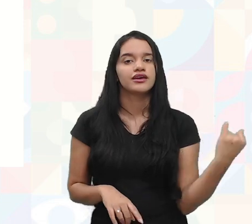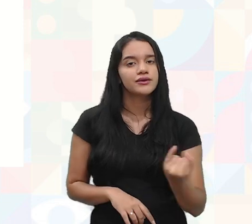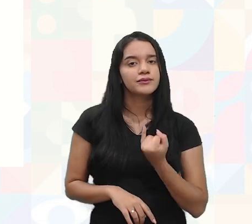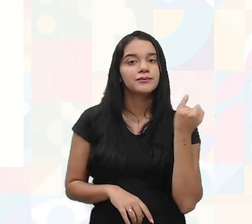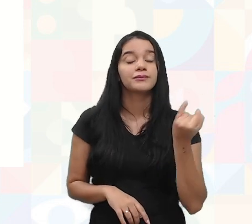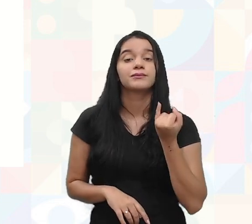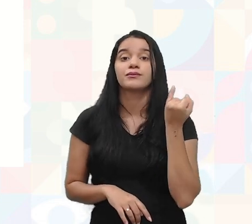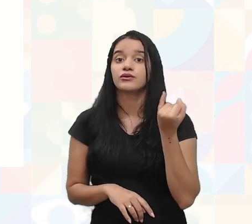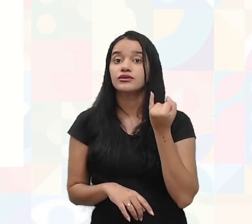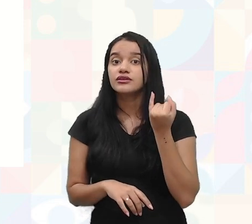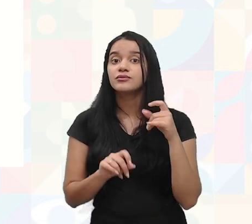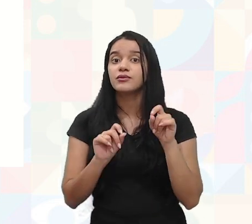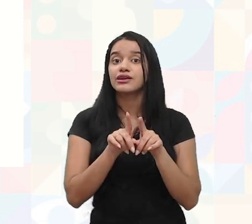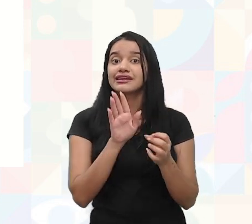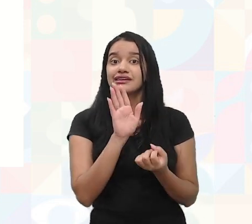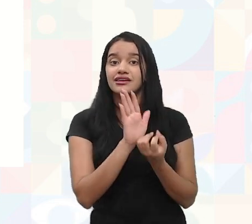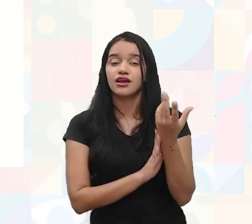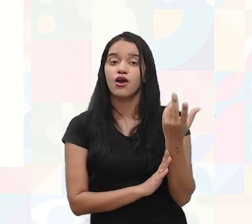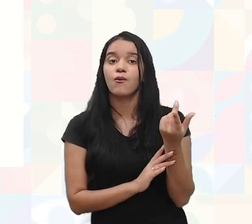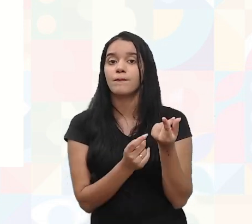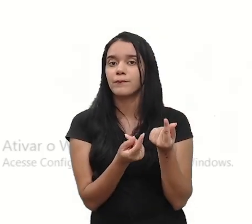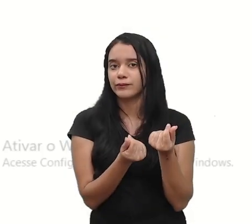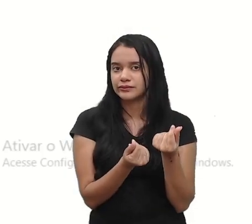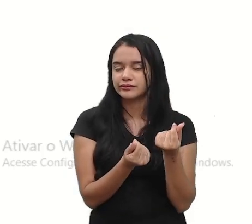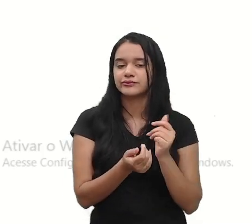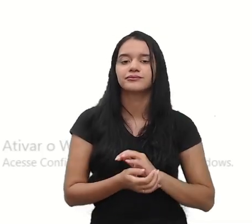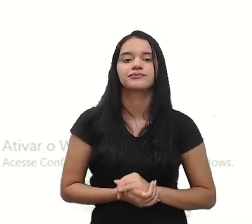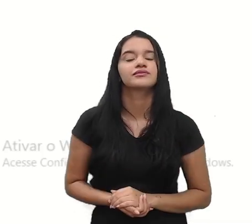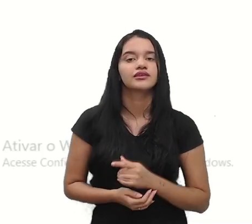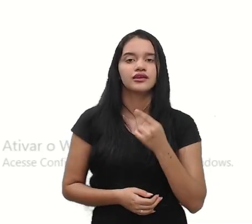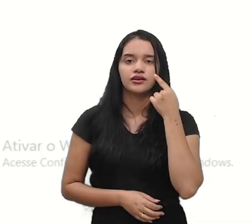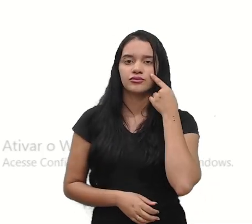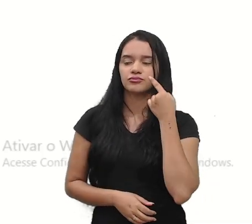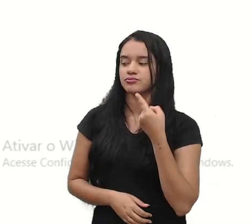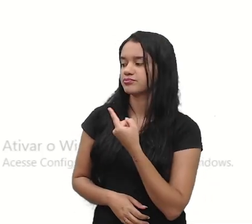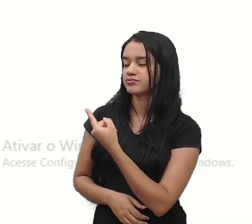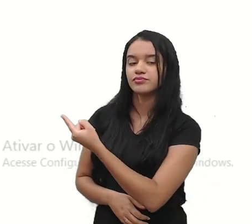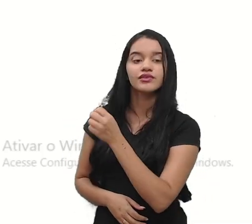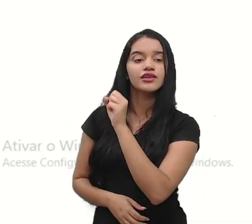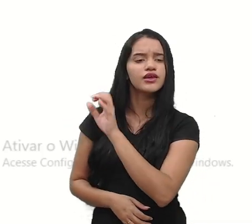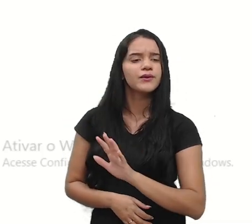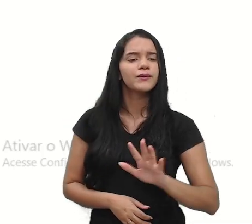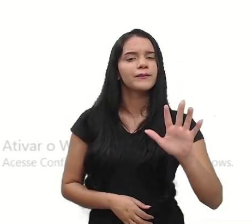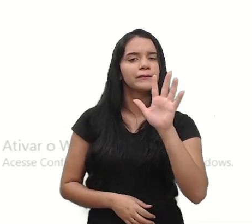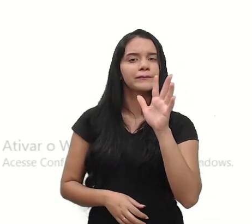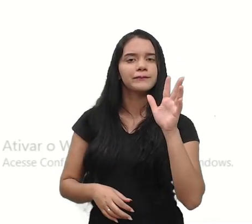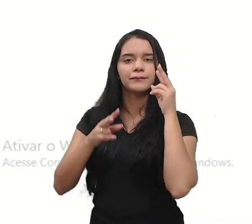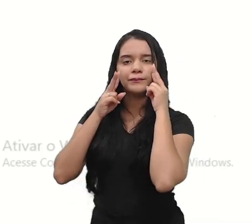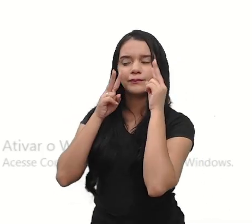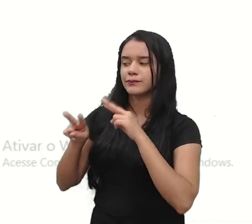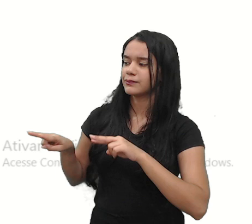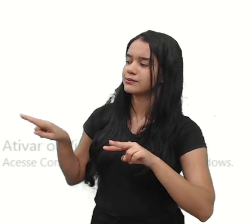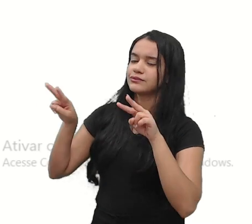formação do preço. Então, observem nessa imagem quais são